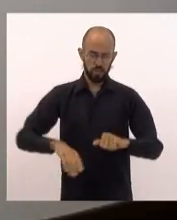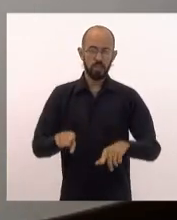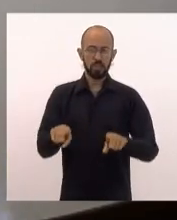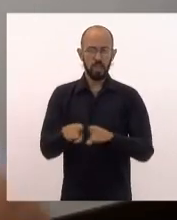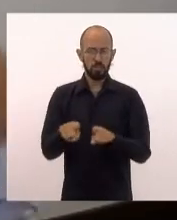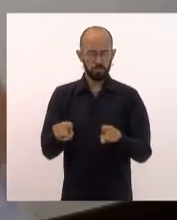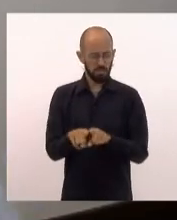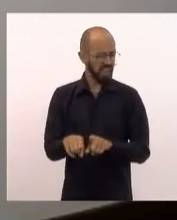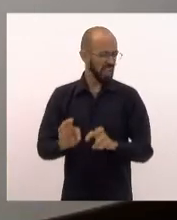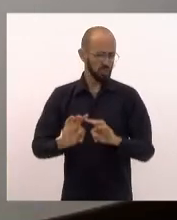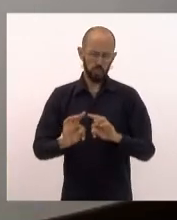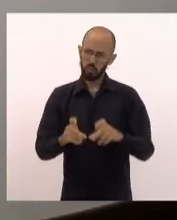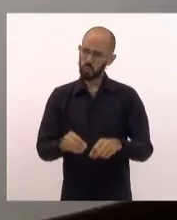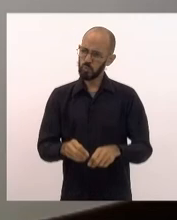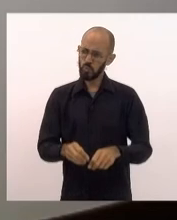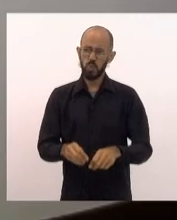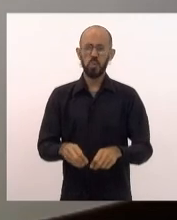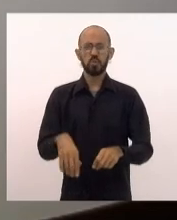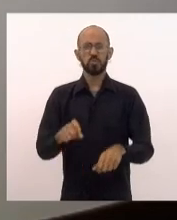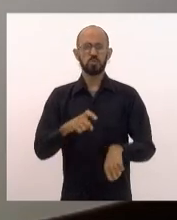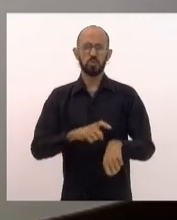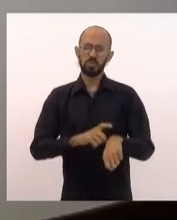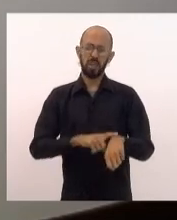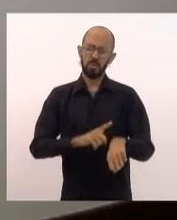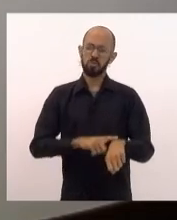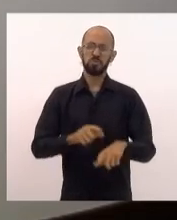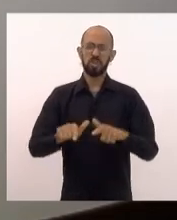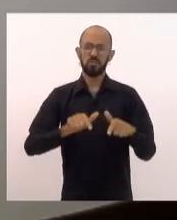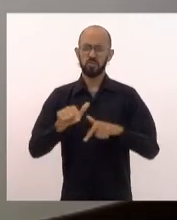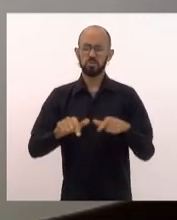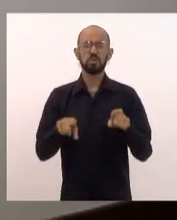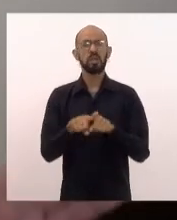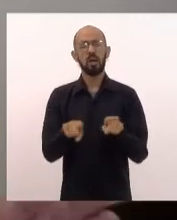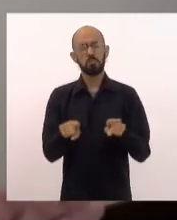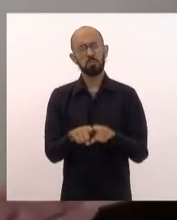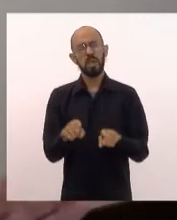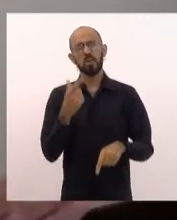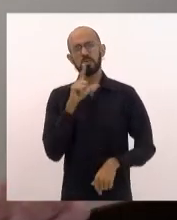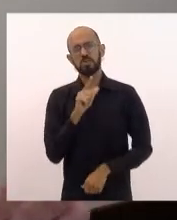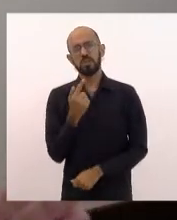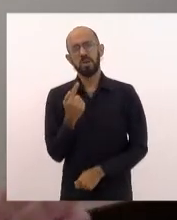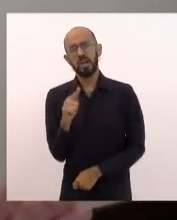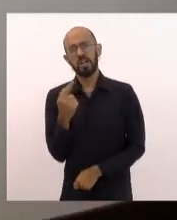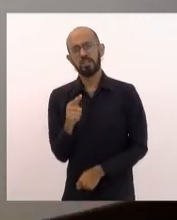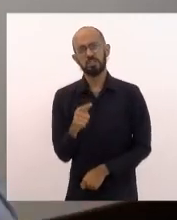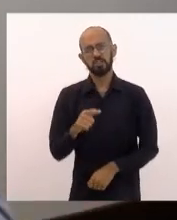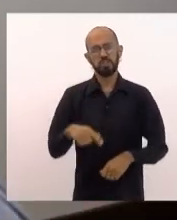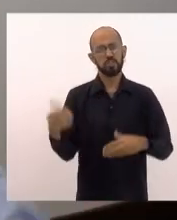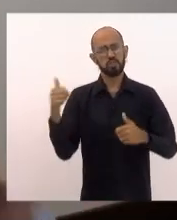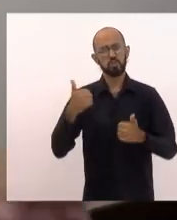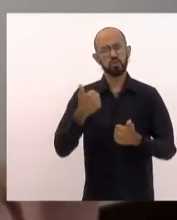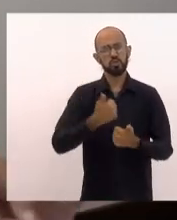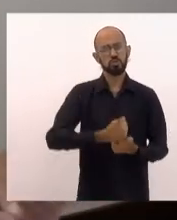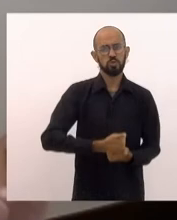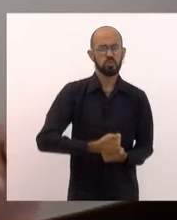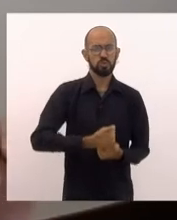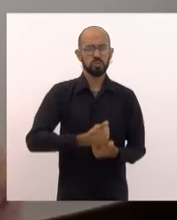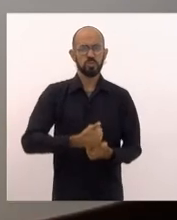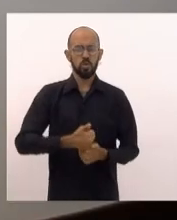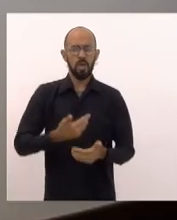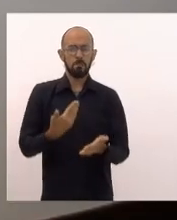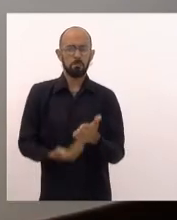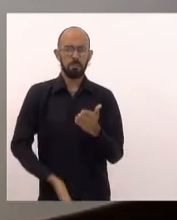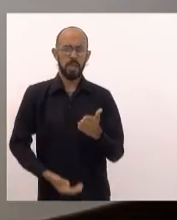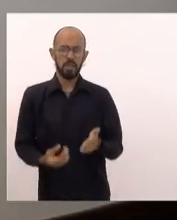por titulação, por tempo de serviço e, ao mesmo tempo, garantir as reposições das perdas inflacionárias. Isso é o mínimo, deputado